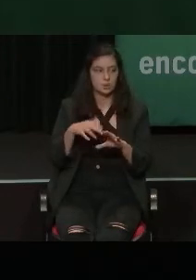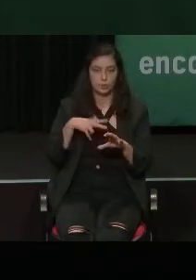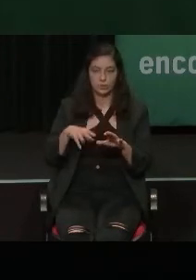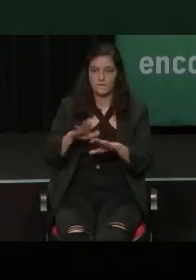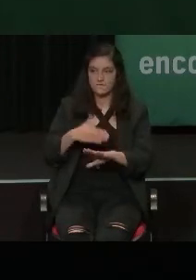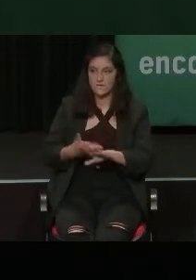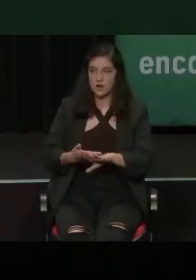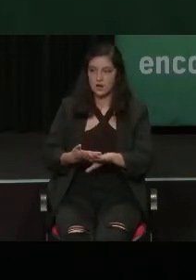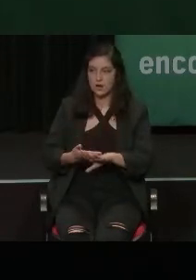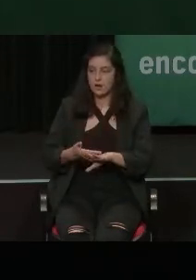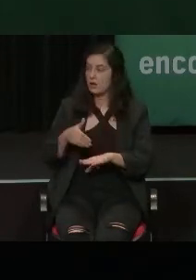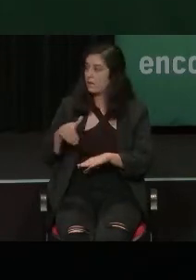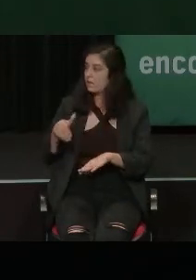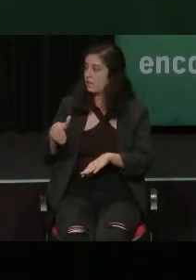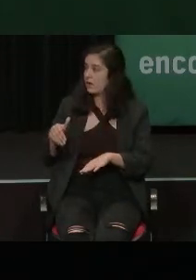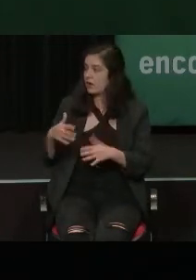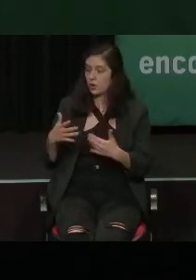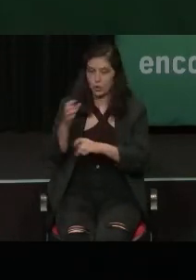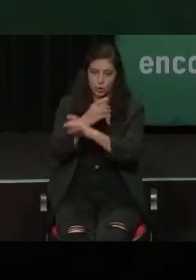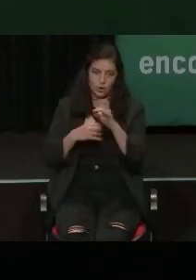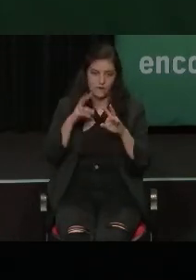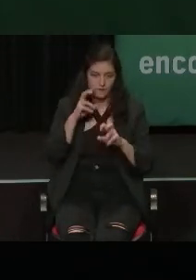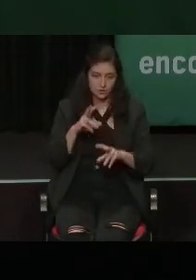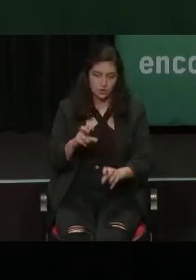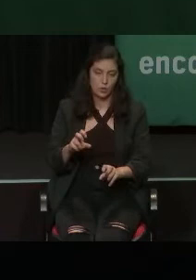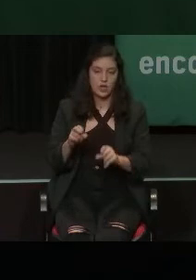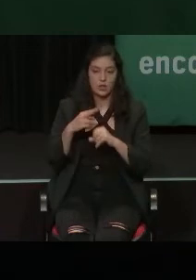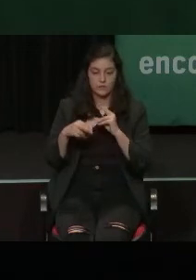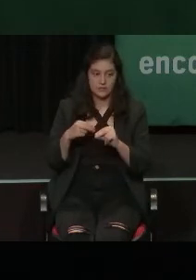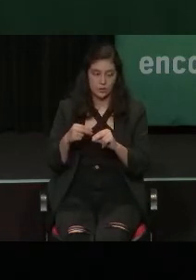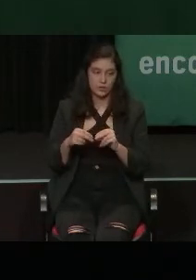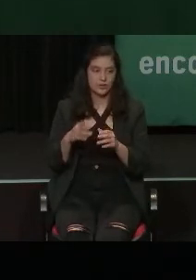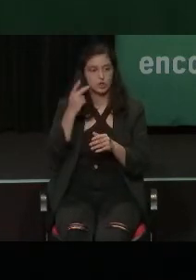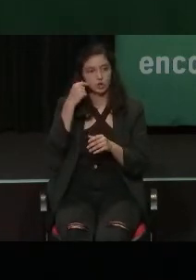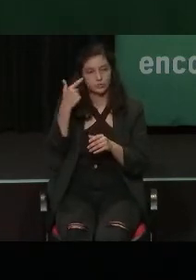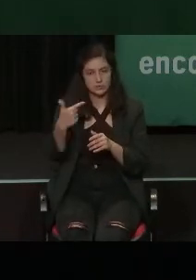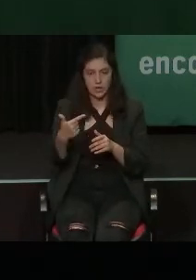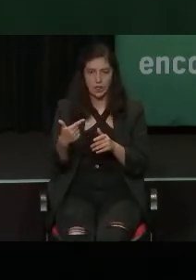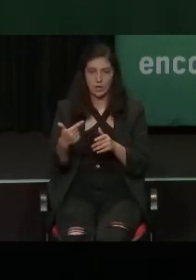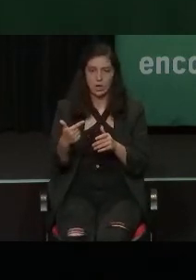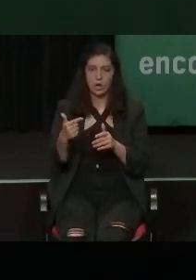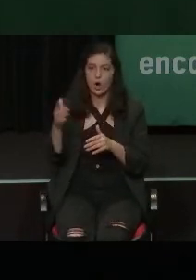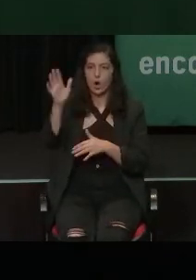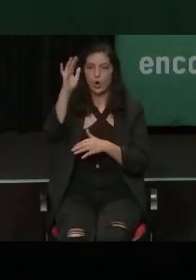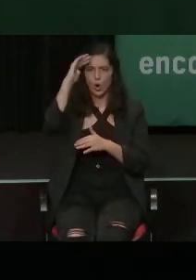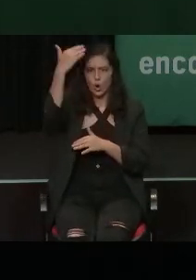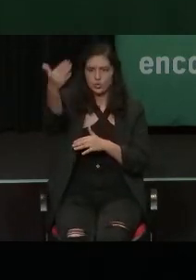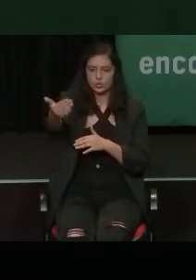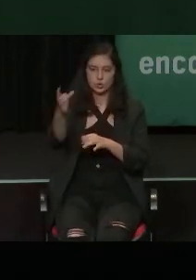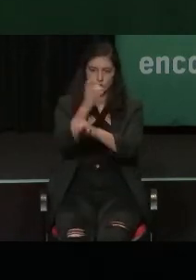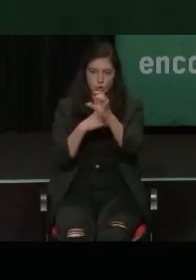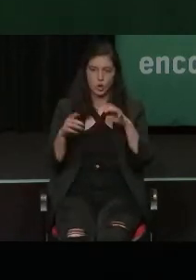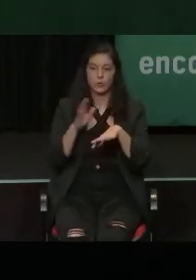próximo atual quadro europeu de investigação e inovação, em particular o Horizonte Europa, porque a presença